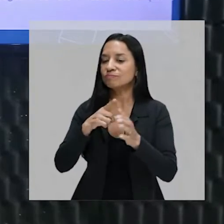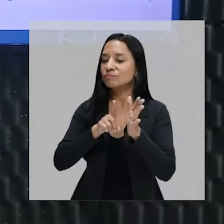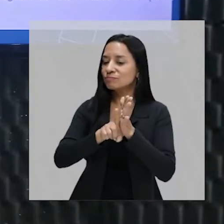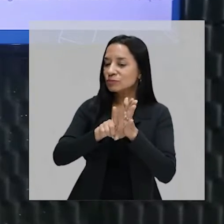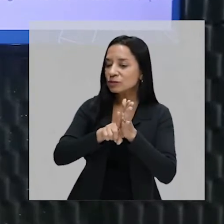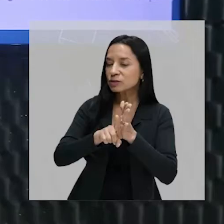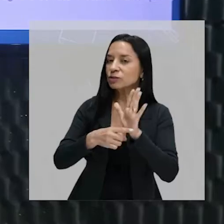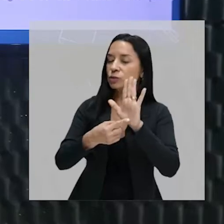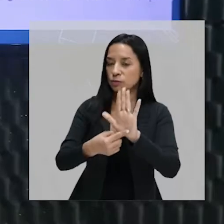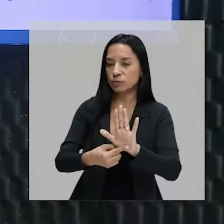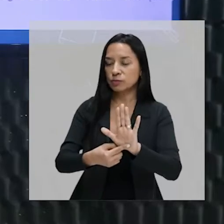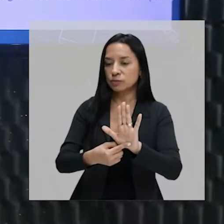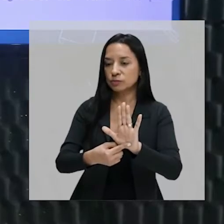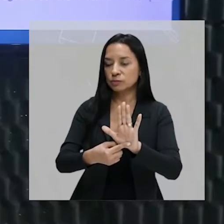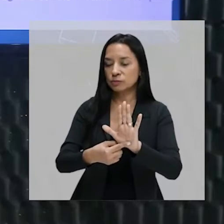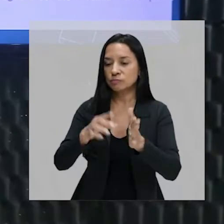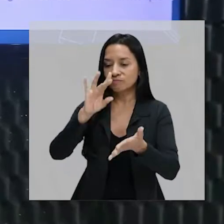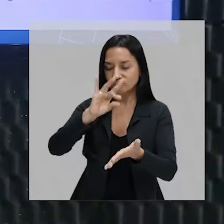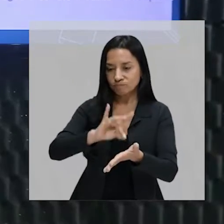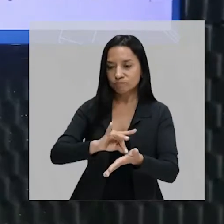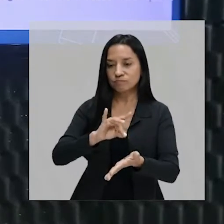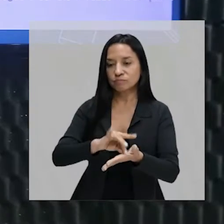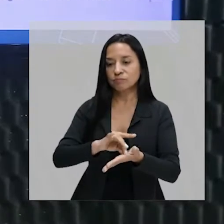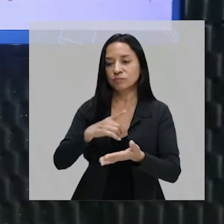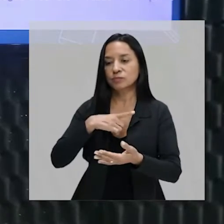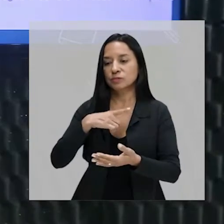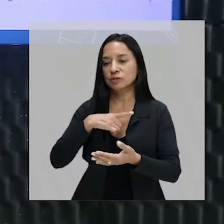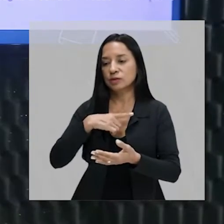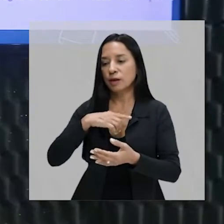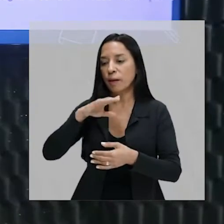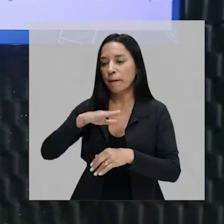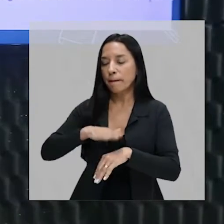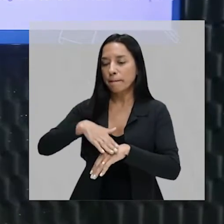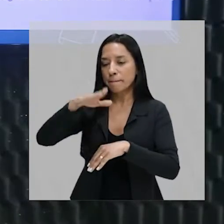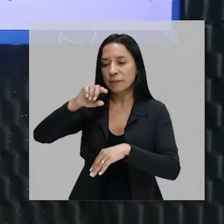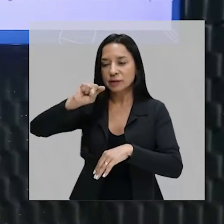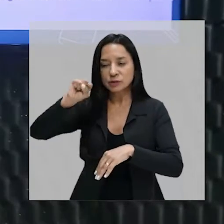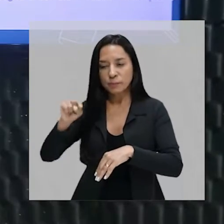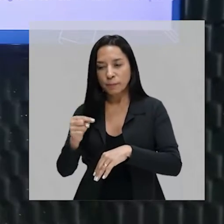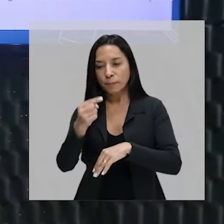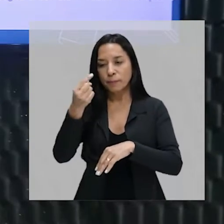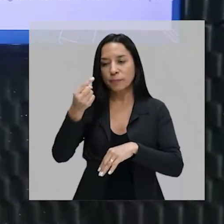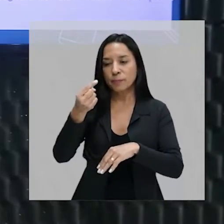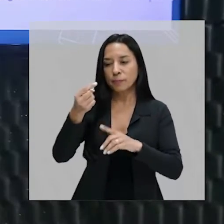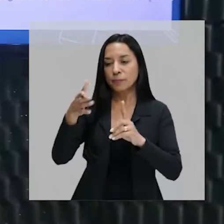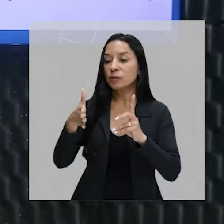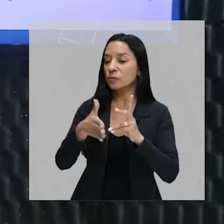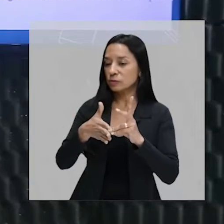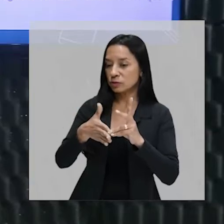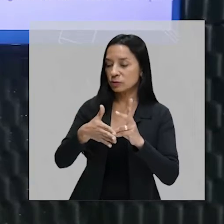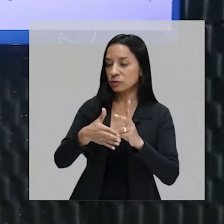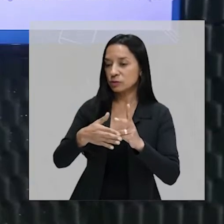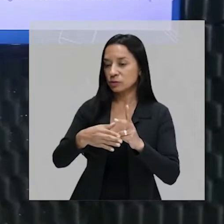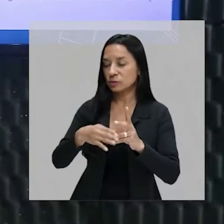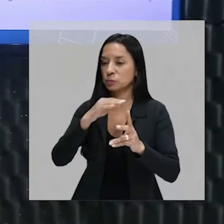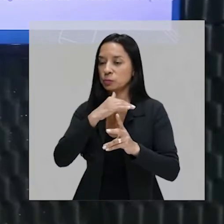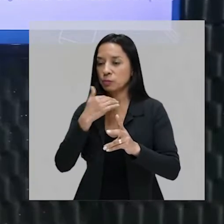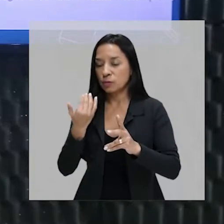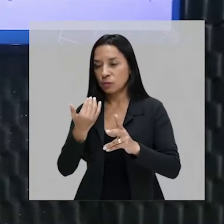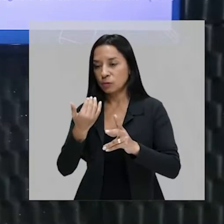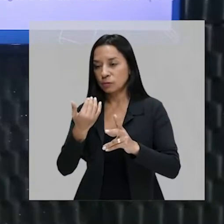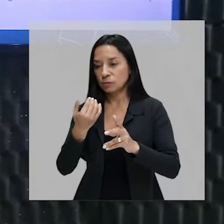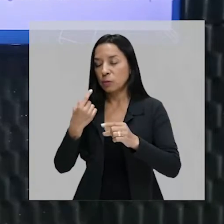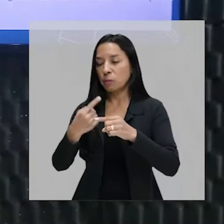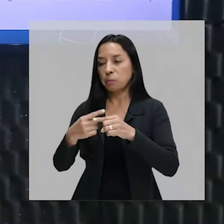21 a já havia mais de mil indígenas mortos pelo vírus a convite